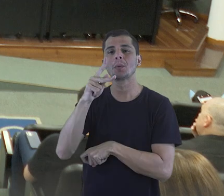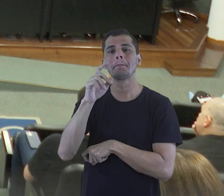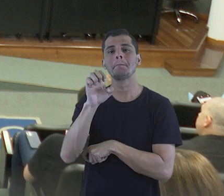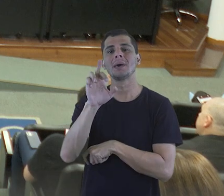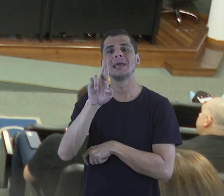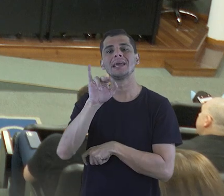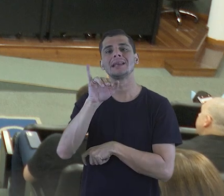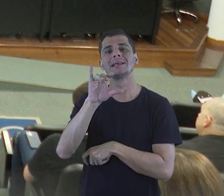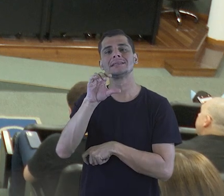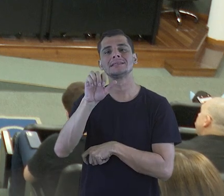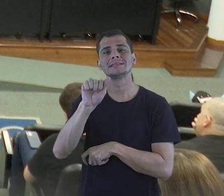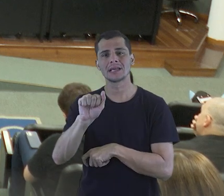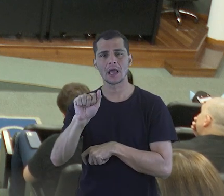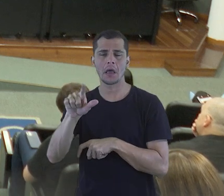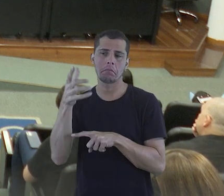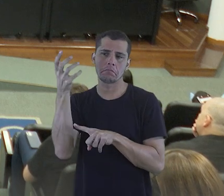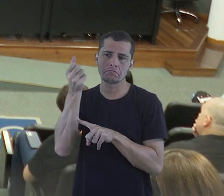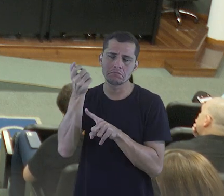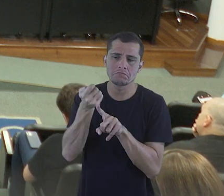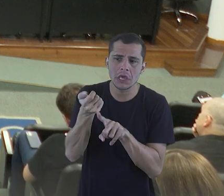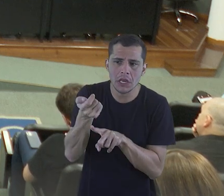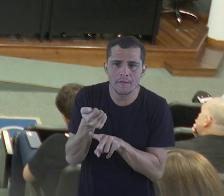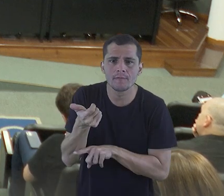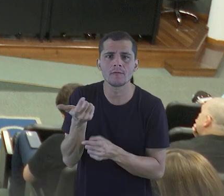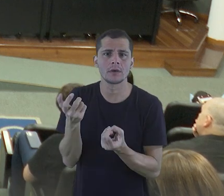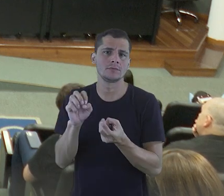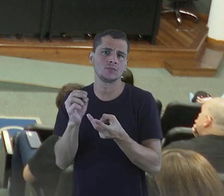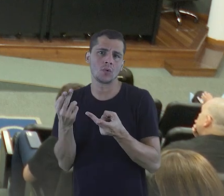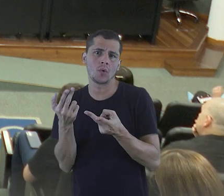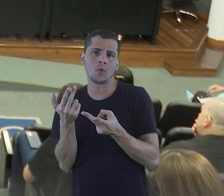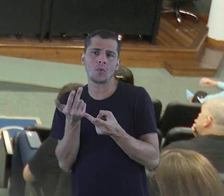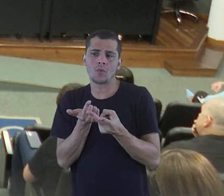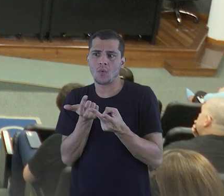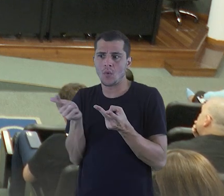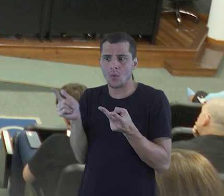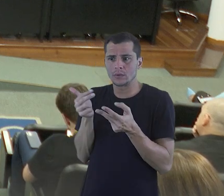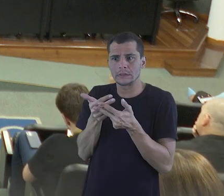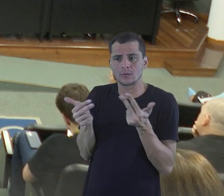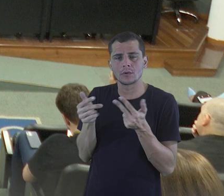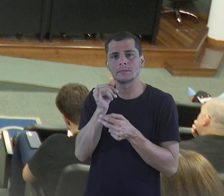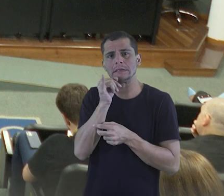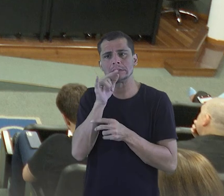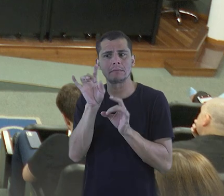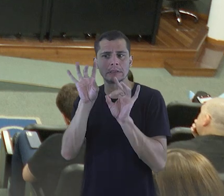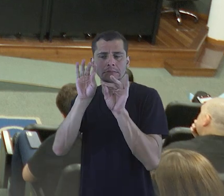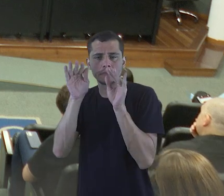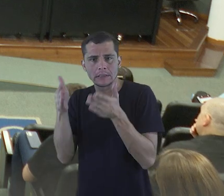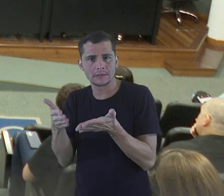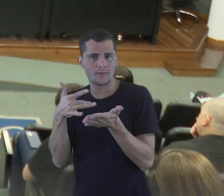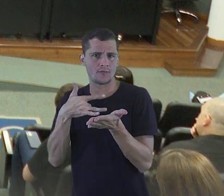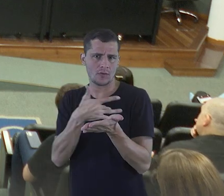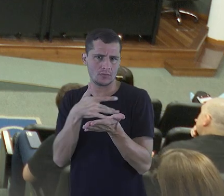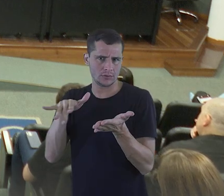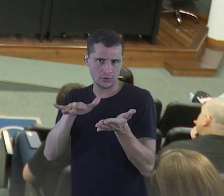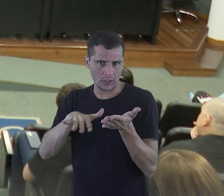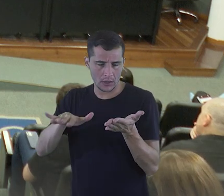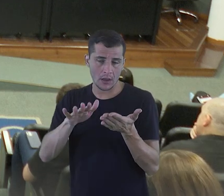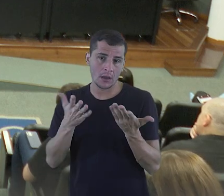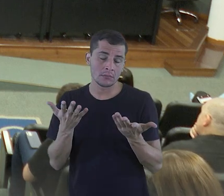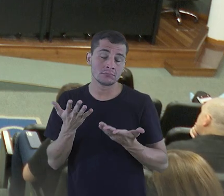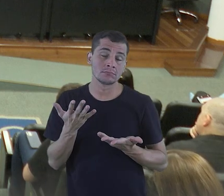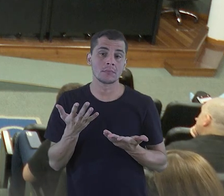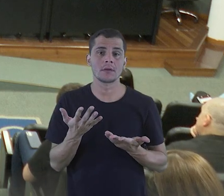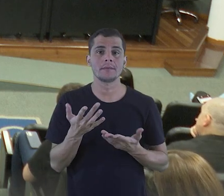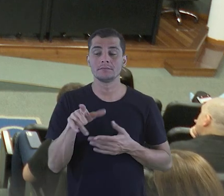benefício ou determinada concessão de alguma situação específica de saúde né ou seja ela